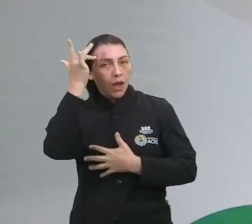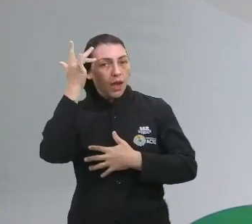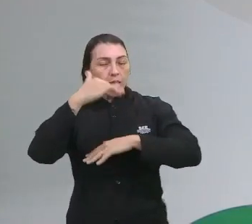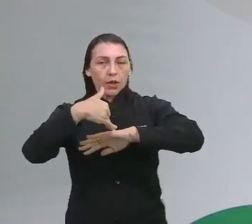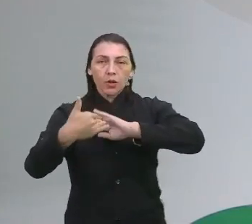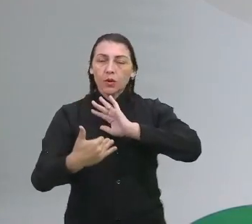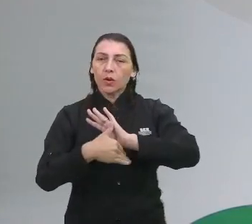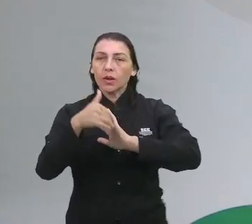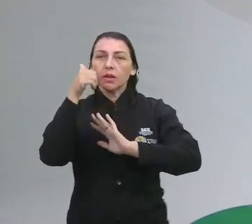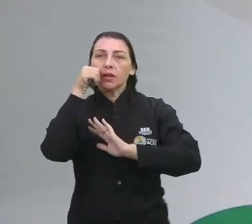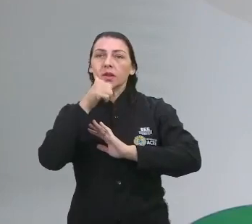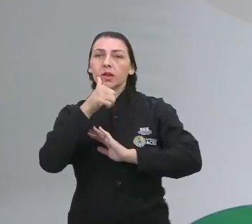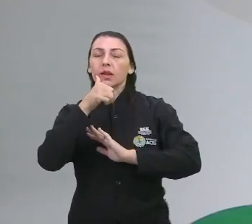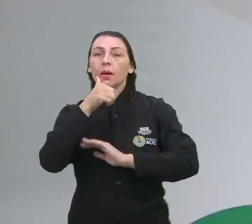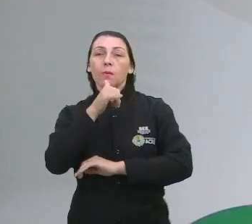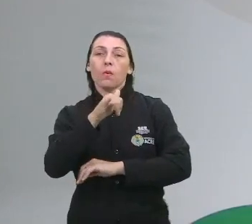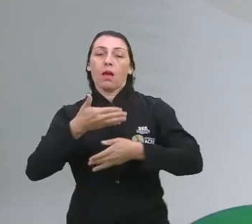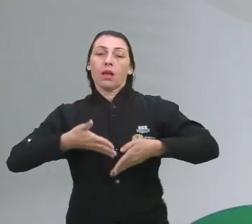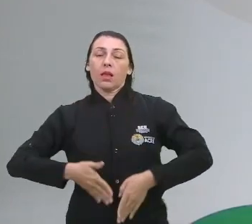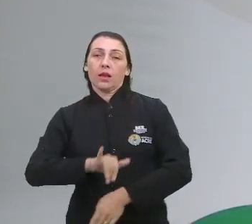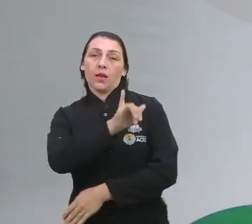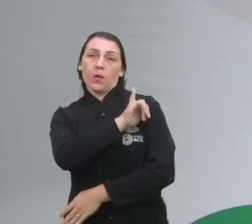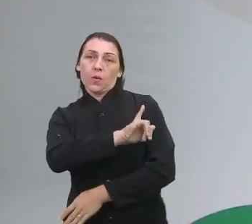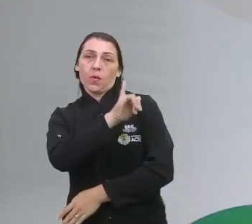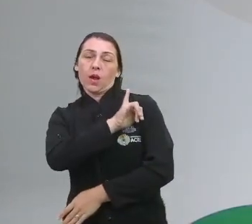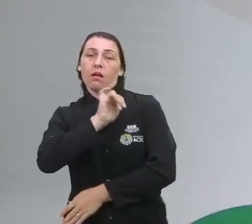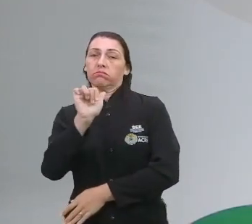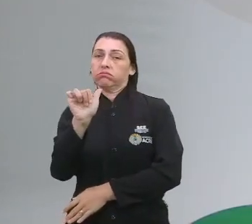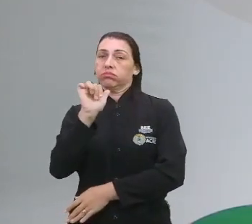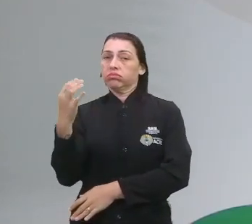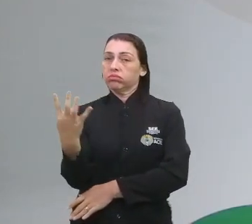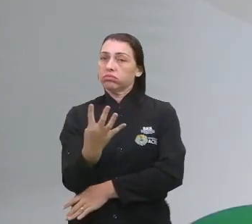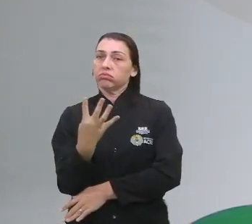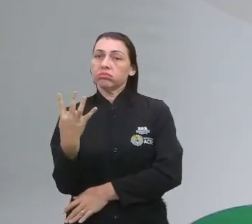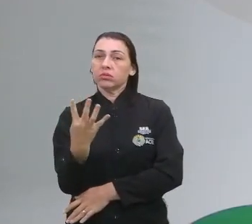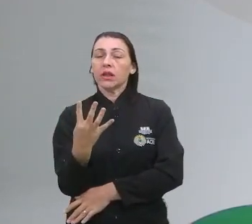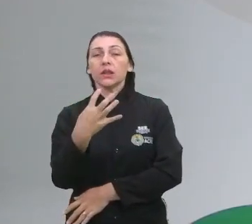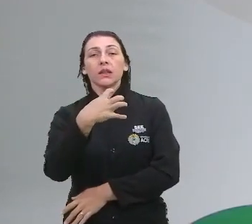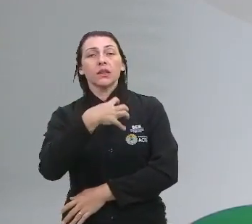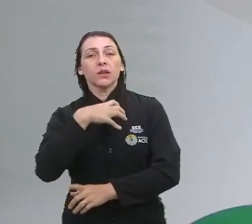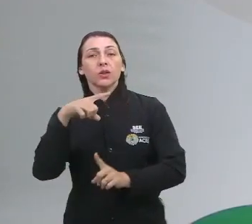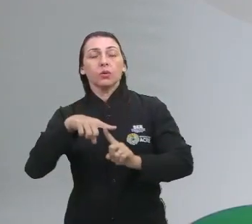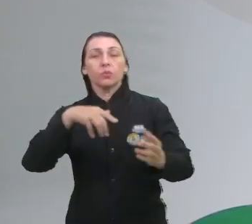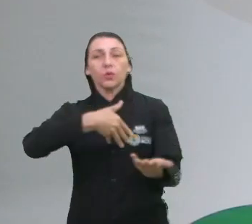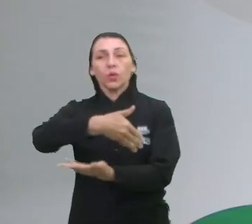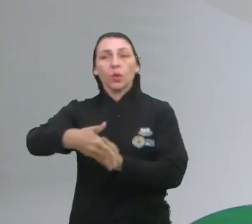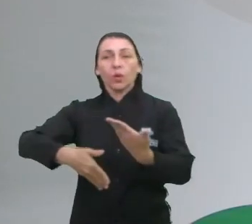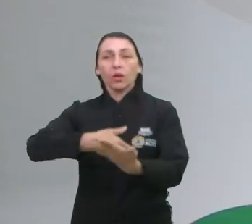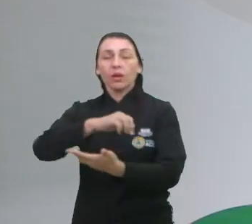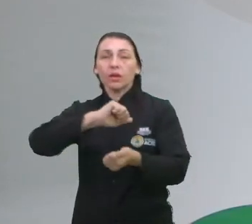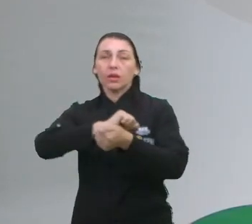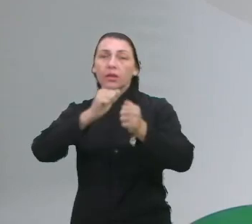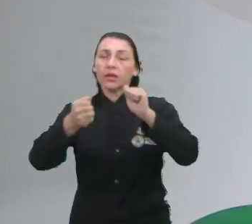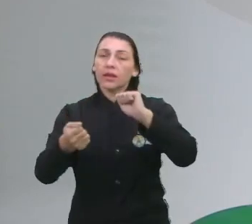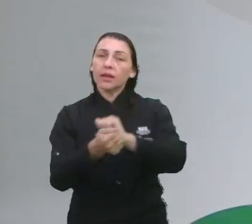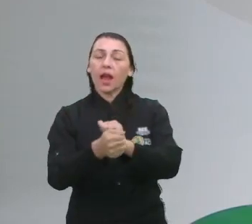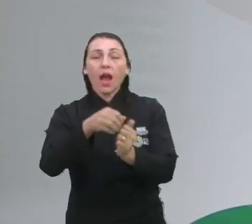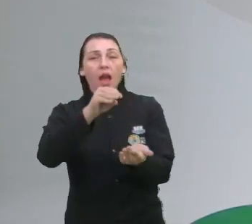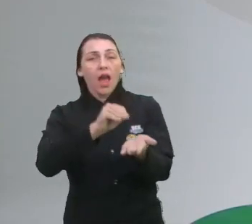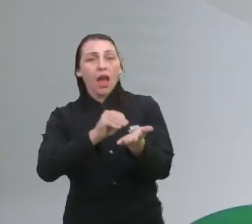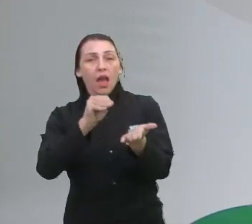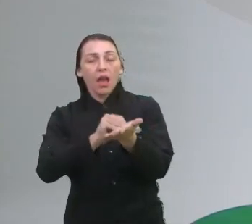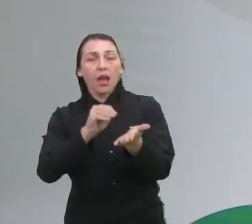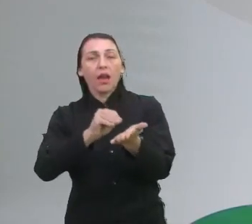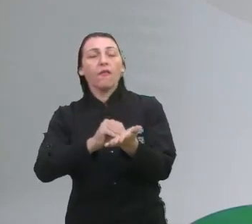mulher carioca que toma cerveja Vejam que são esses tipos de correlação que acabam sendo falhas, sendo vazias,